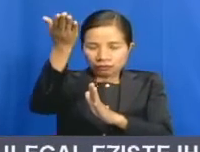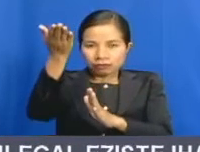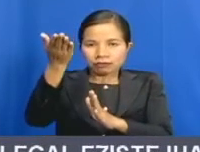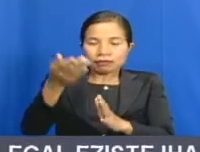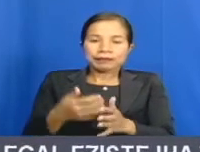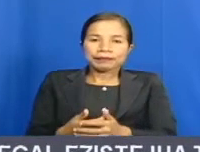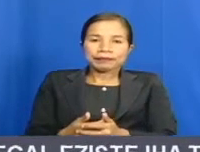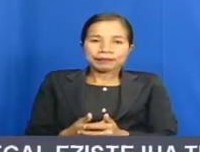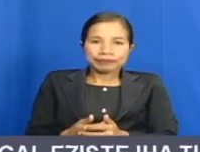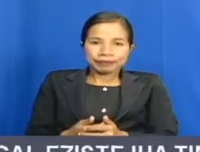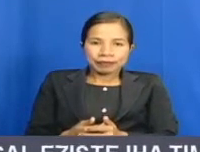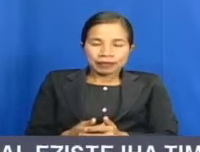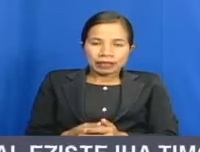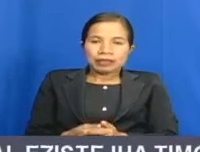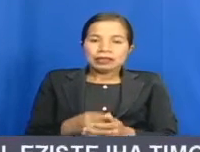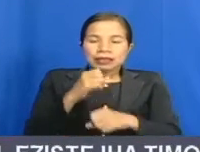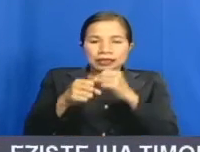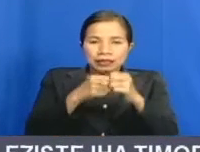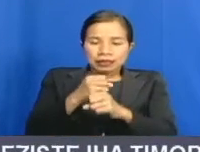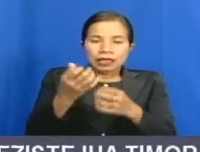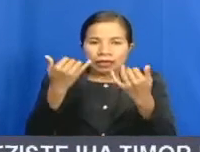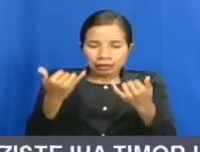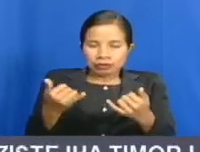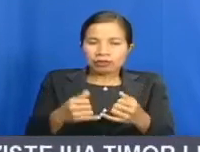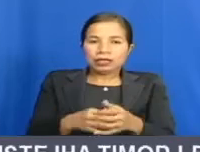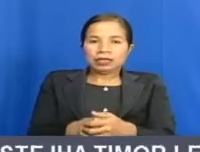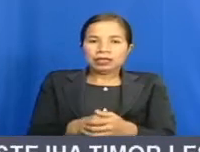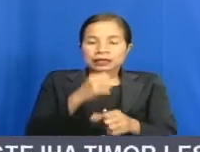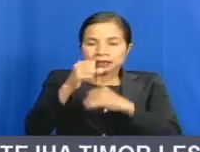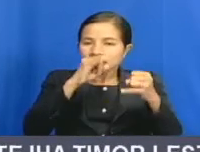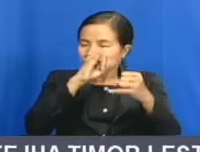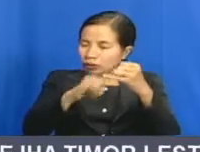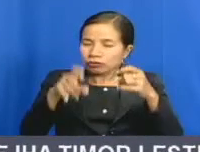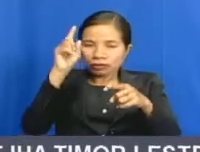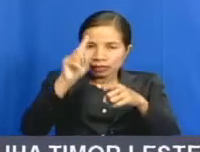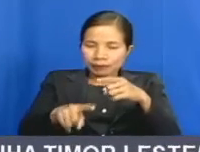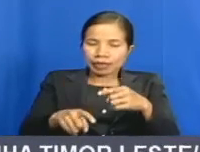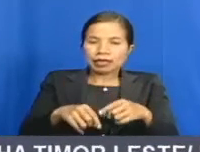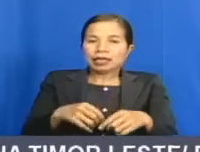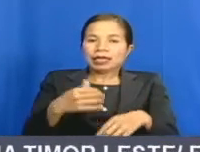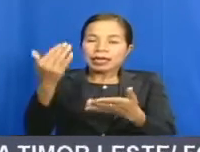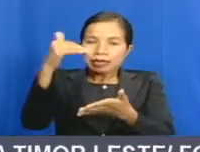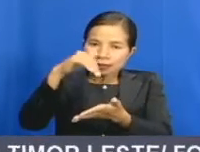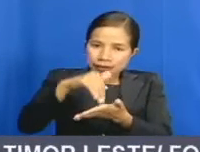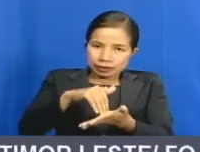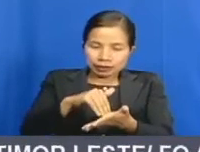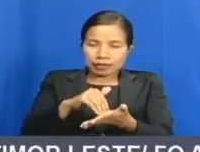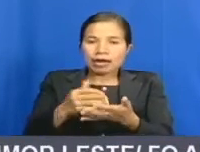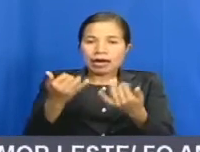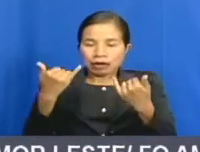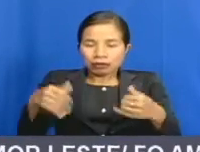E se ainda não tinha lima de nem na última página, deve que ela repete tanto lá, agora tem que